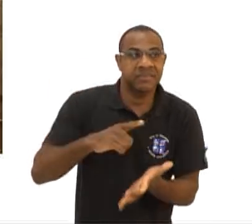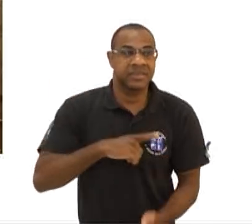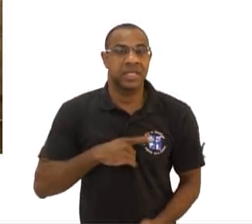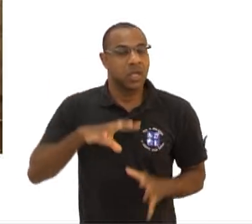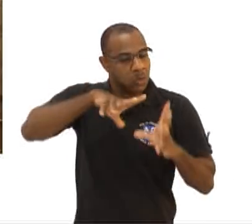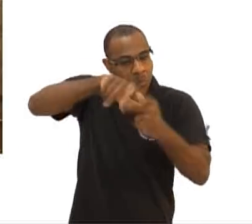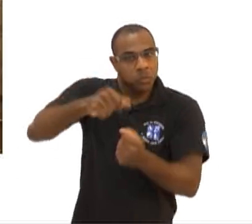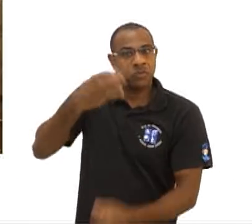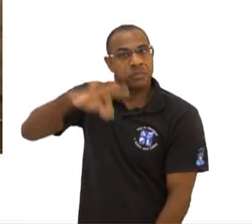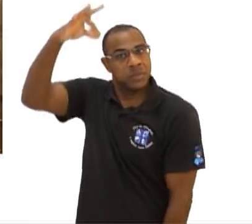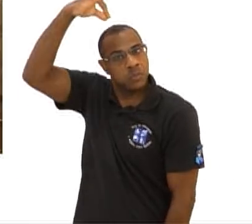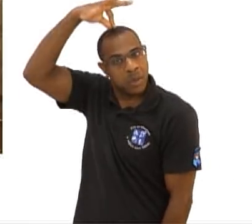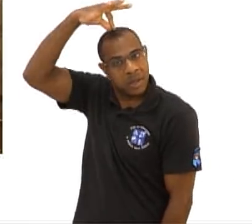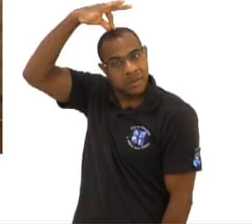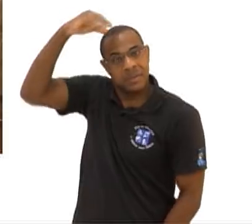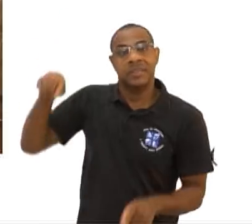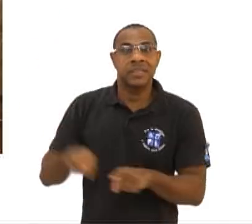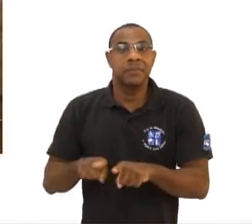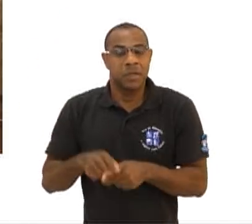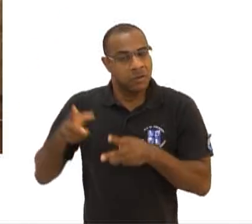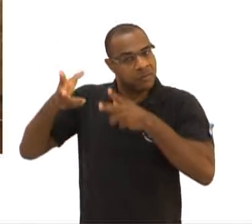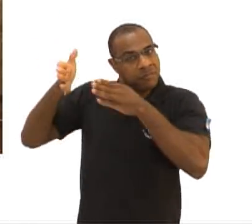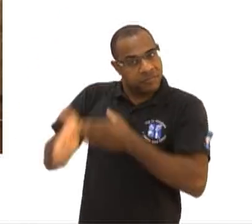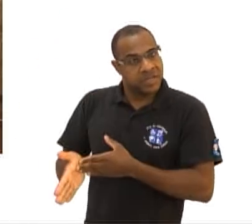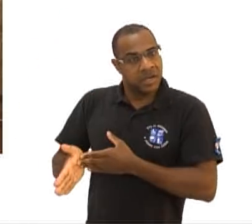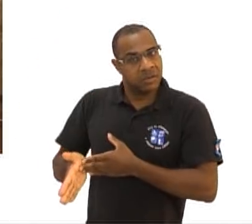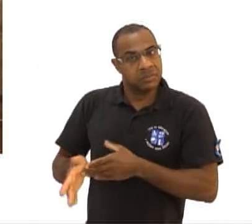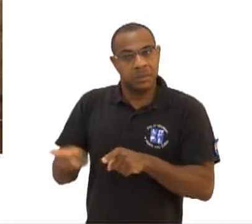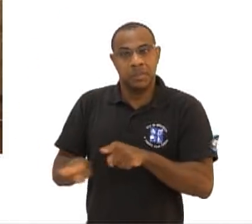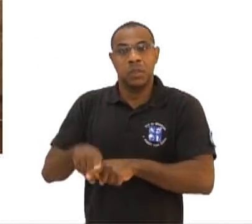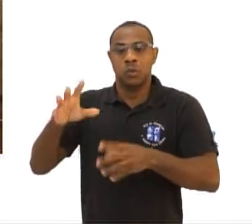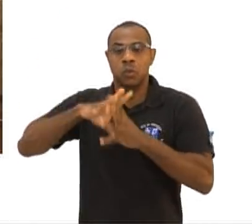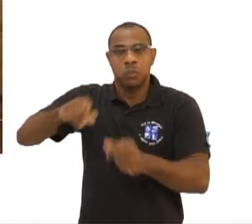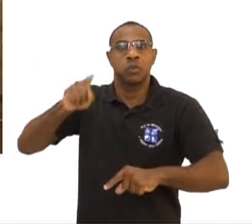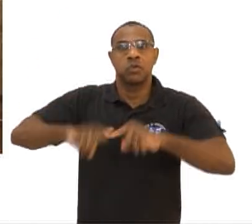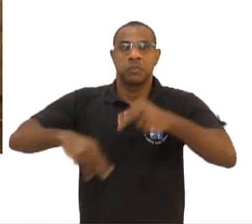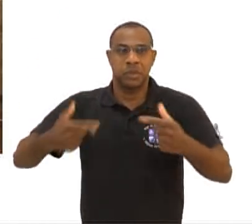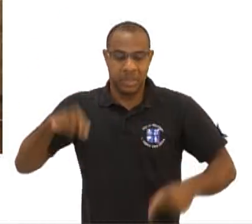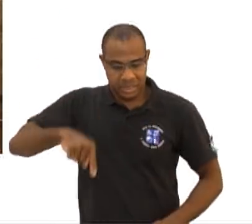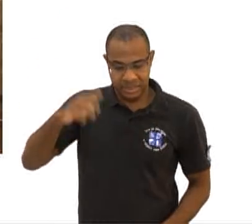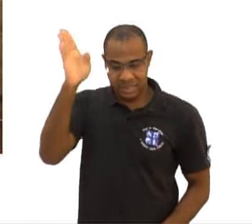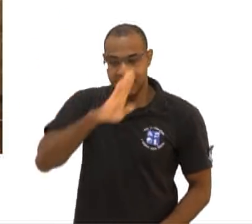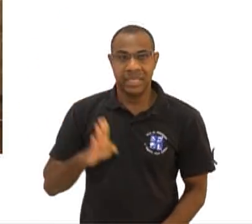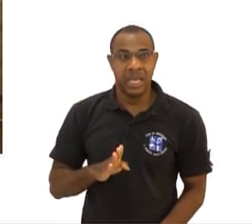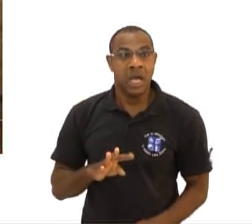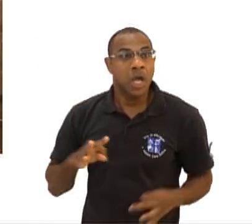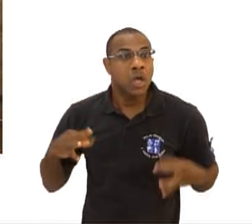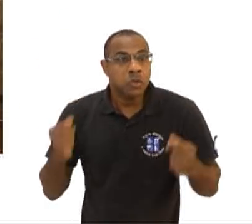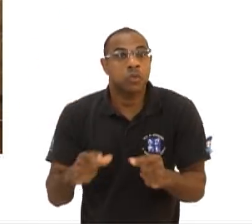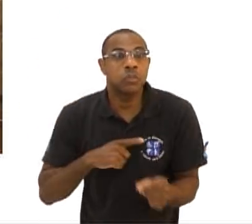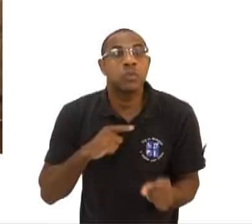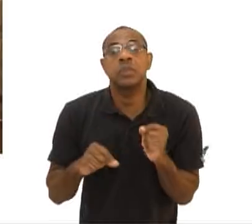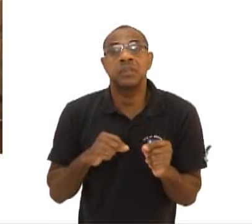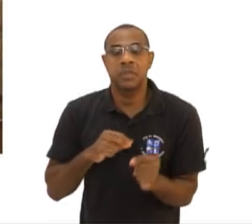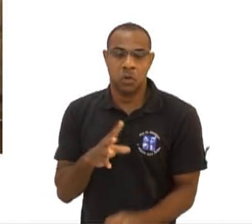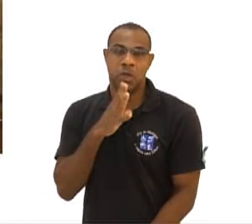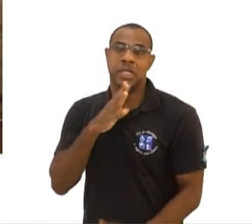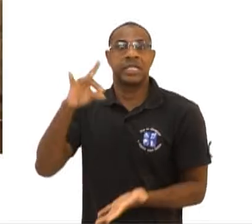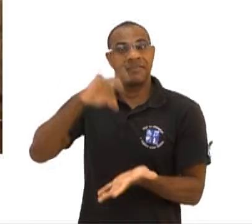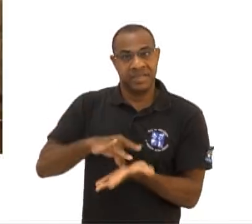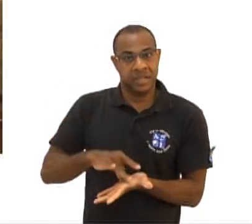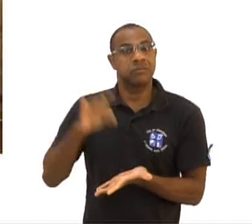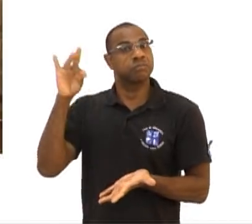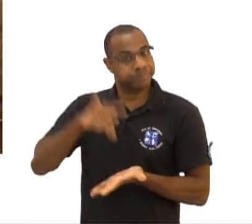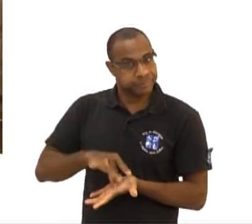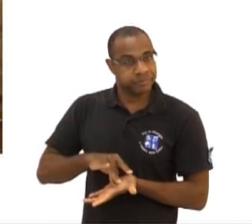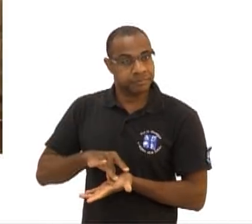no mundo espiritual fielmente no mundo material. Então, aqui na Terra, todo mundo conhecia a verdade